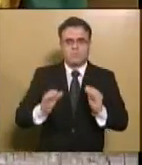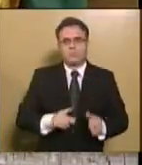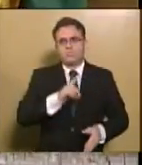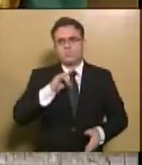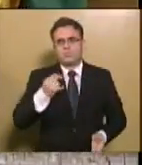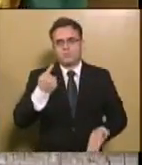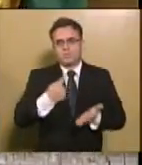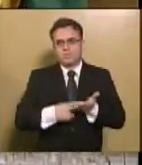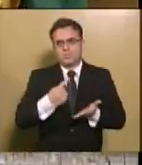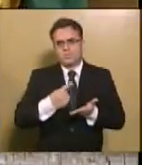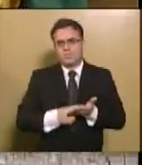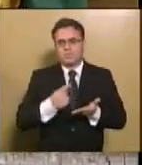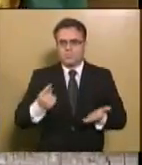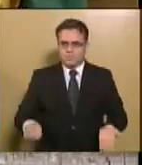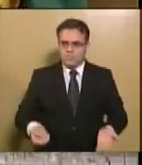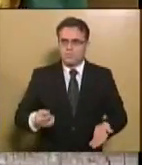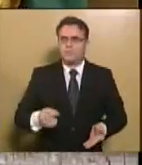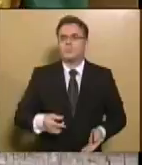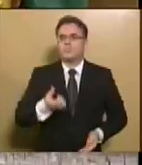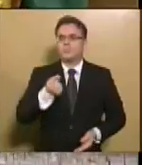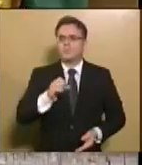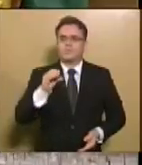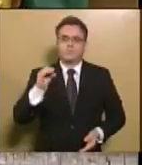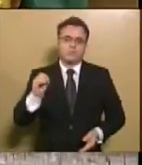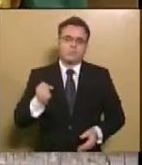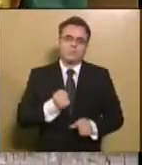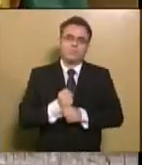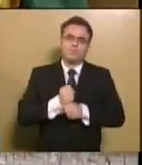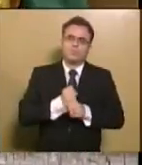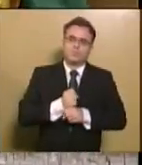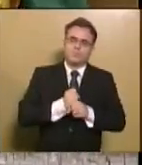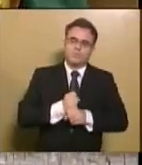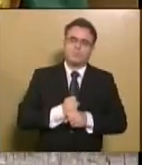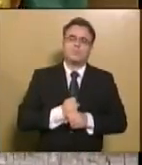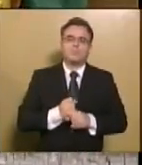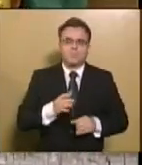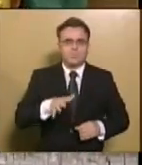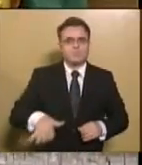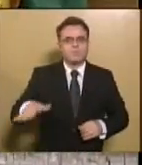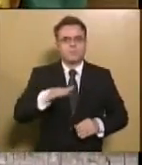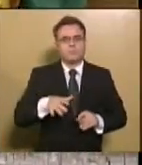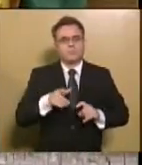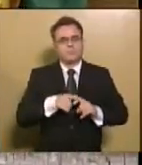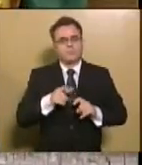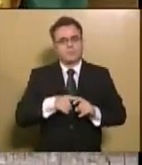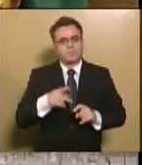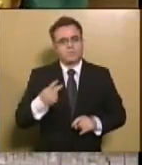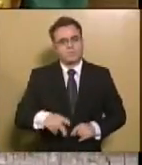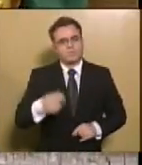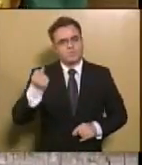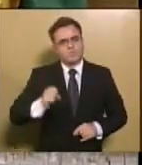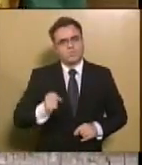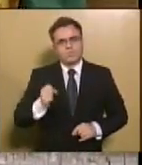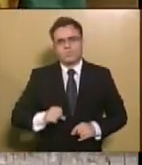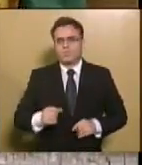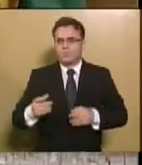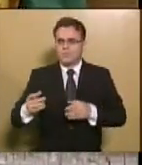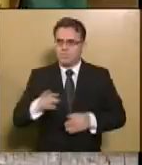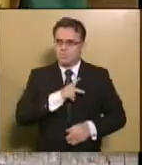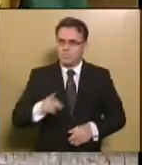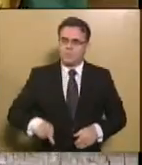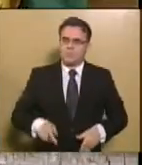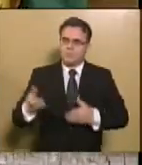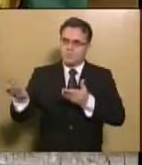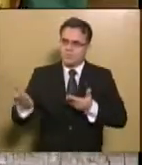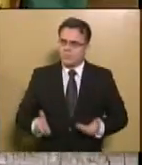estava reservado para a celebração dos 80 anos da Sociedade Médica de Sergipe. O presidente da SOMES, Dr. José